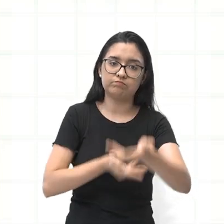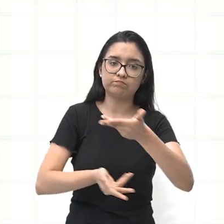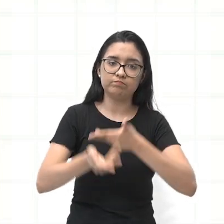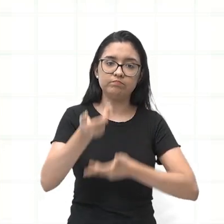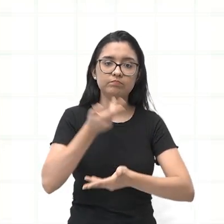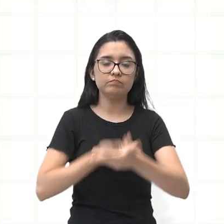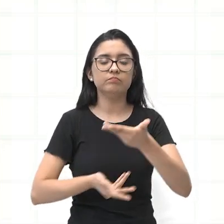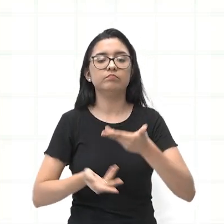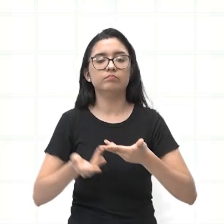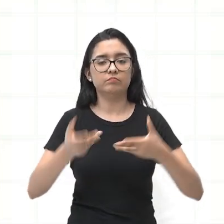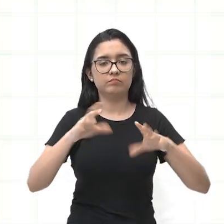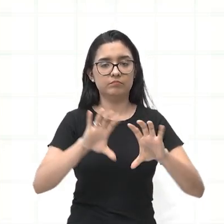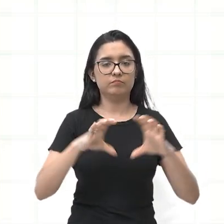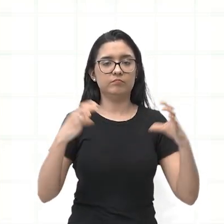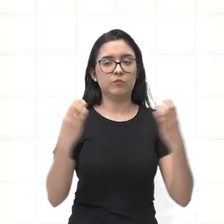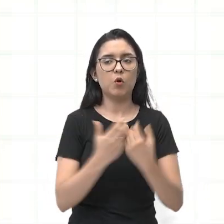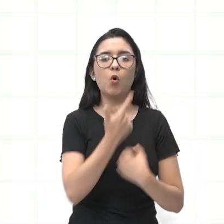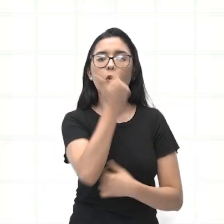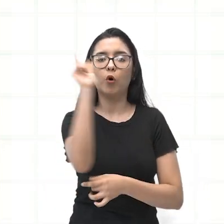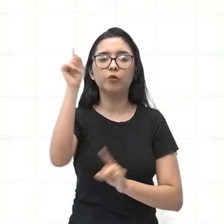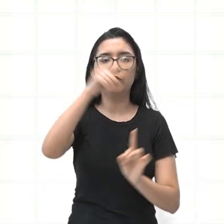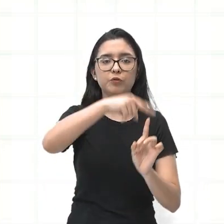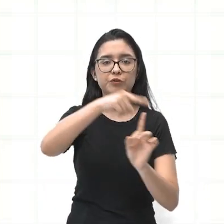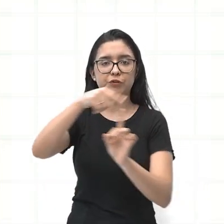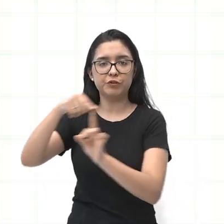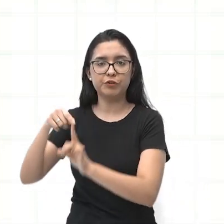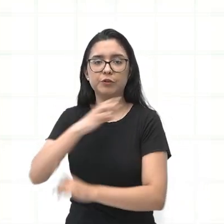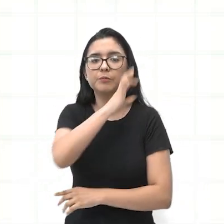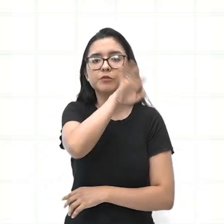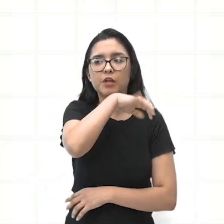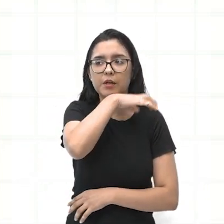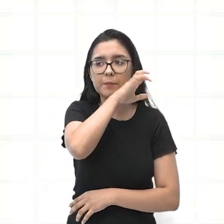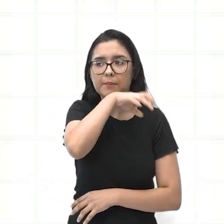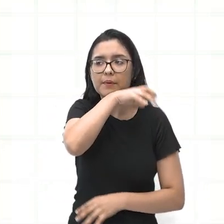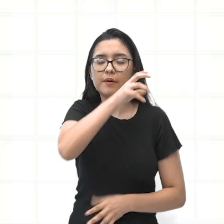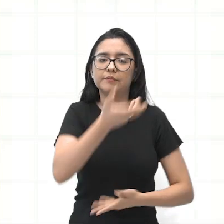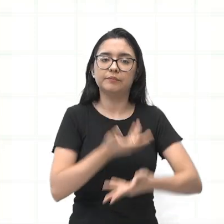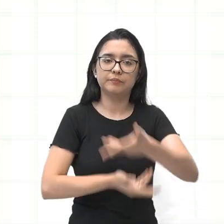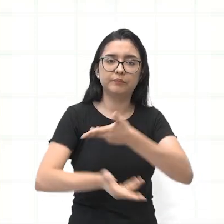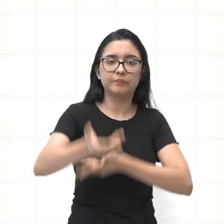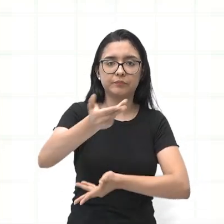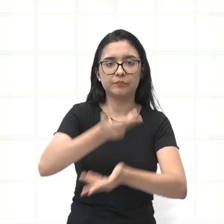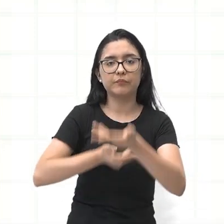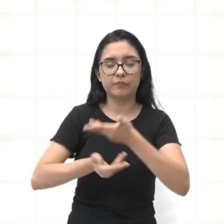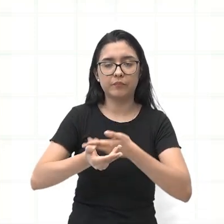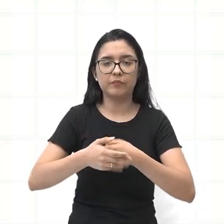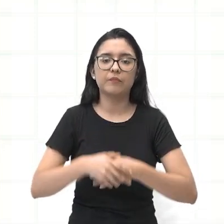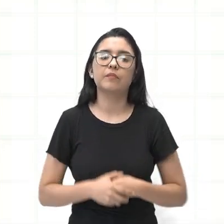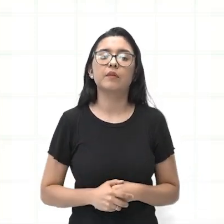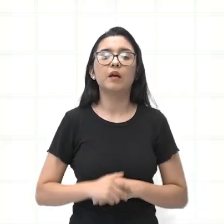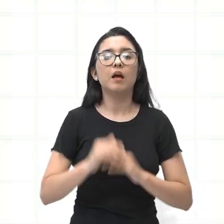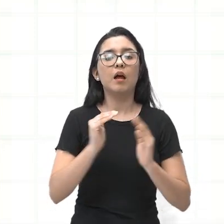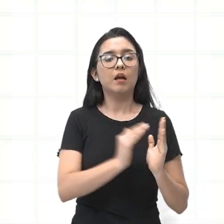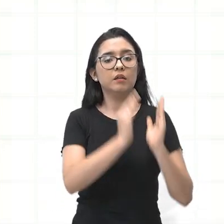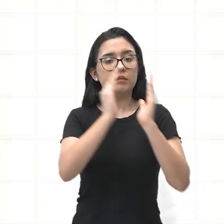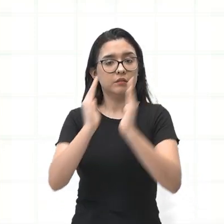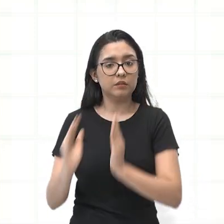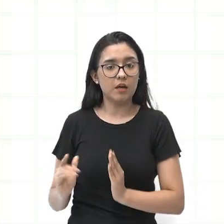uma comunidade, com outros elementos, outros indivíduos, e